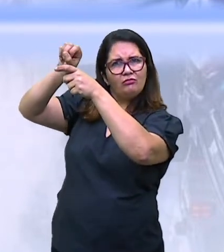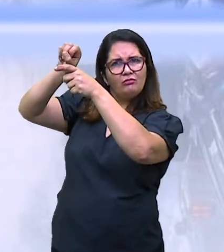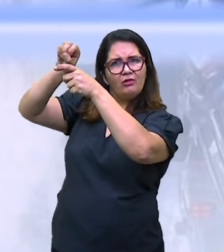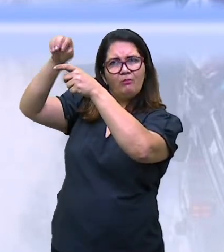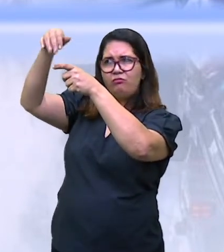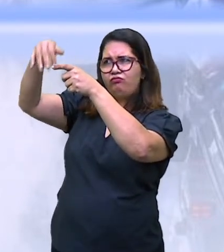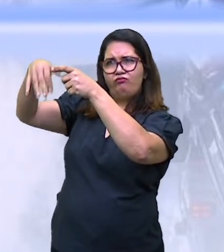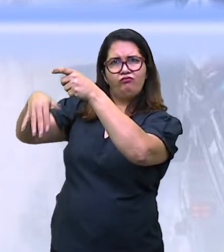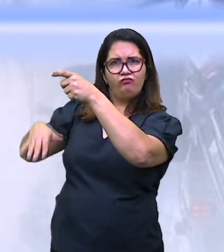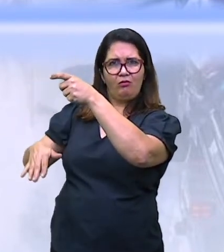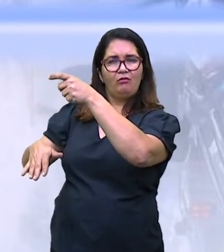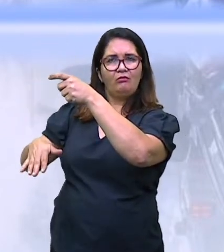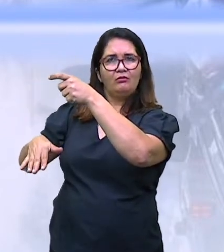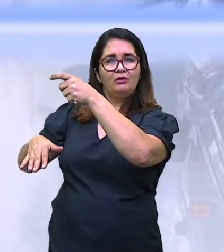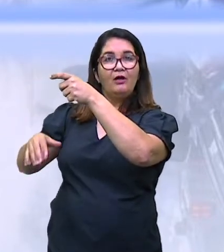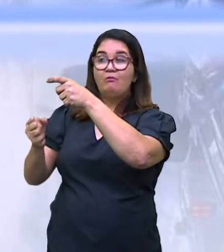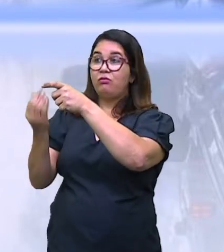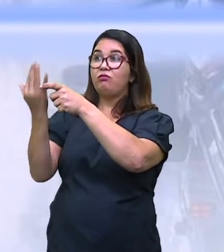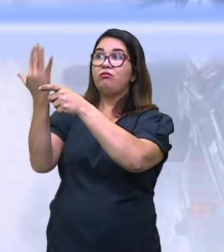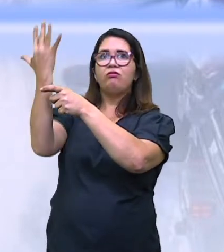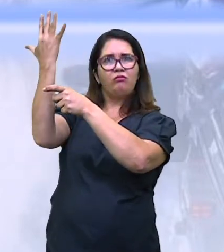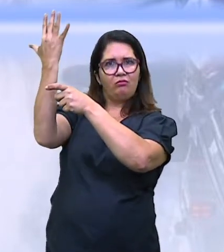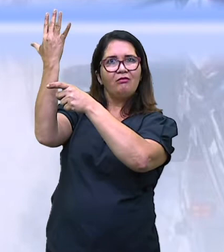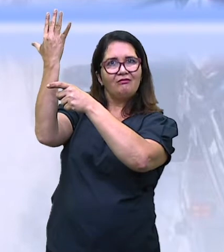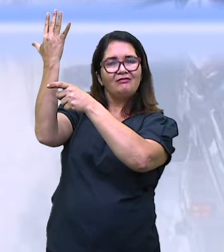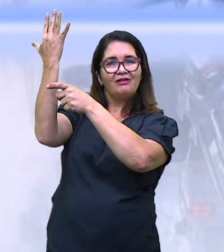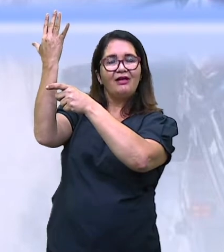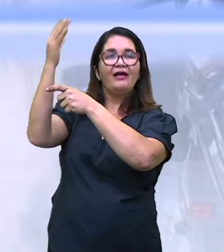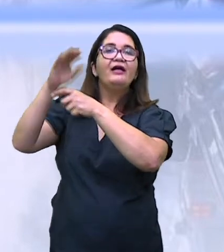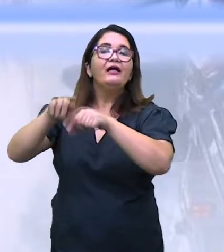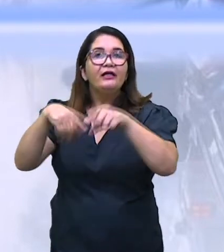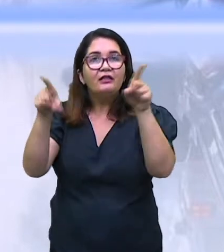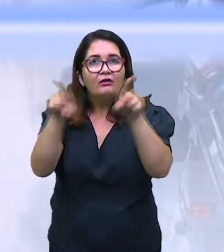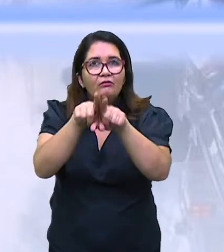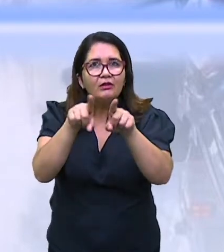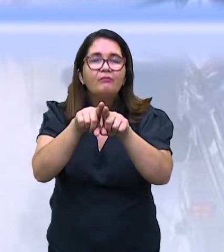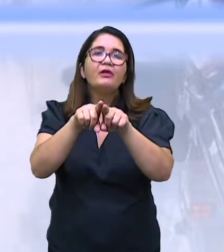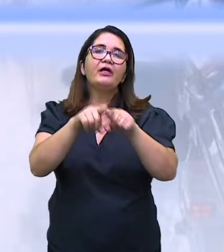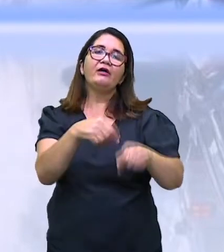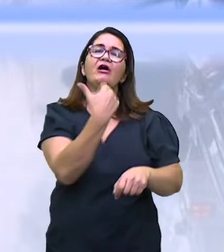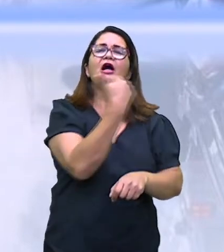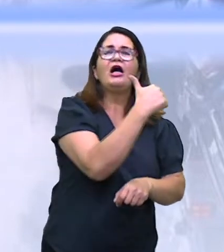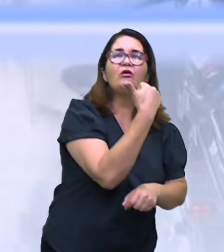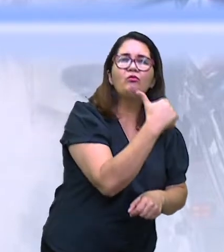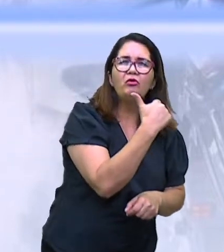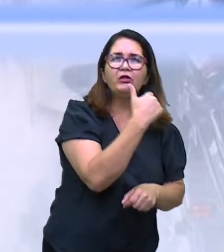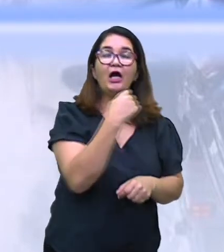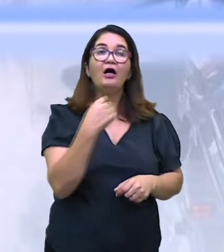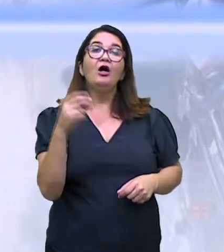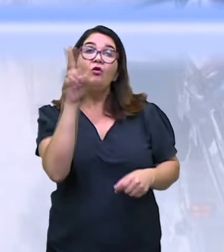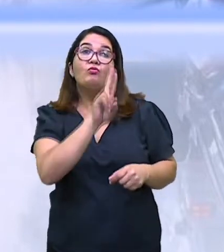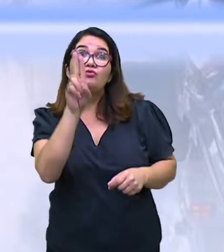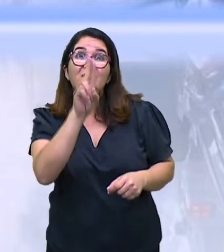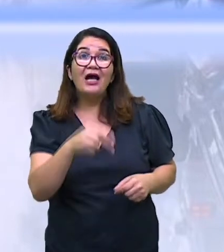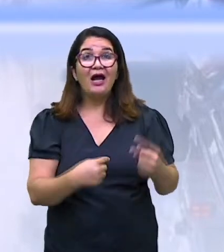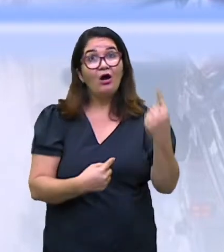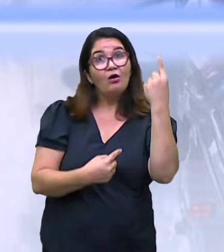número de automóveis nas cidades, criar sistemas de carona entre colegas, evitar